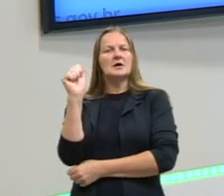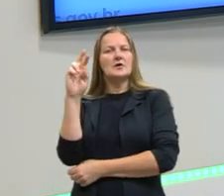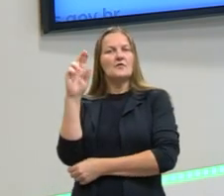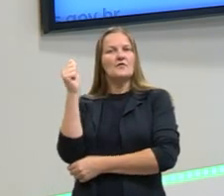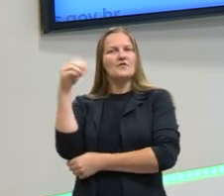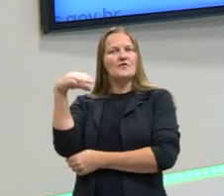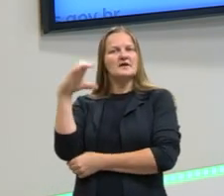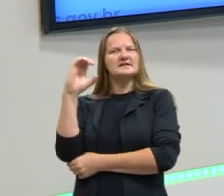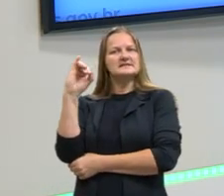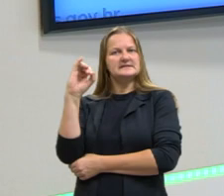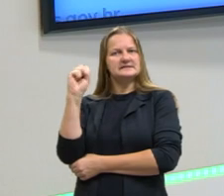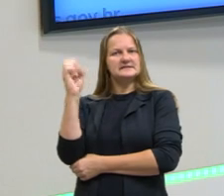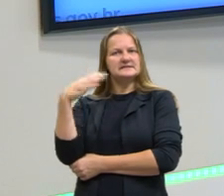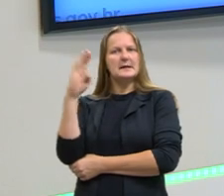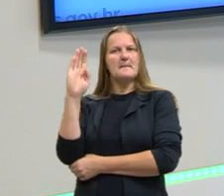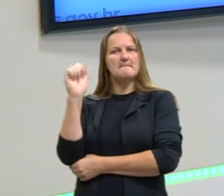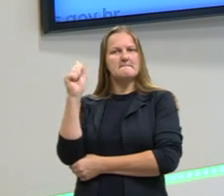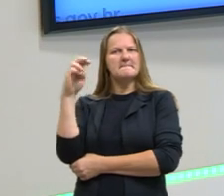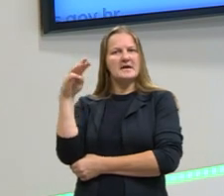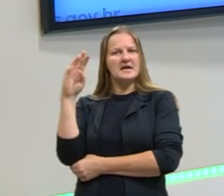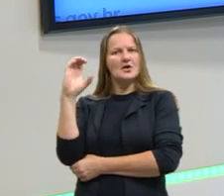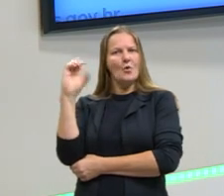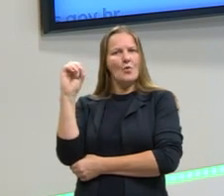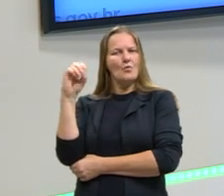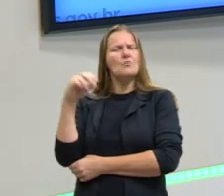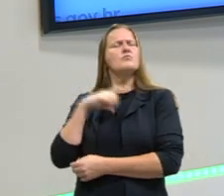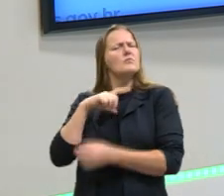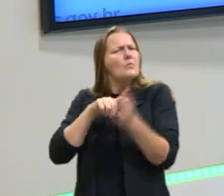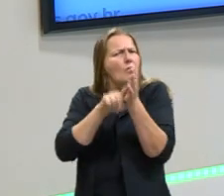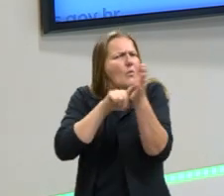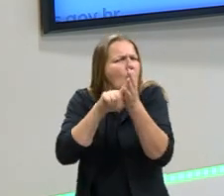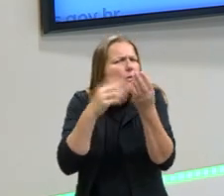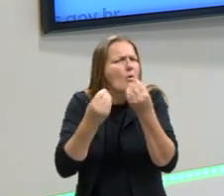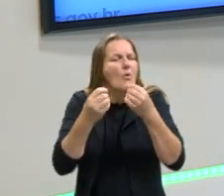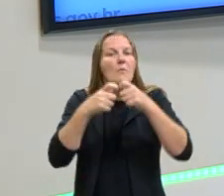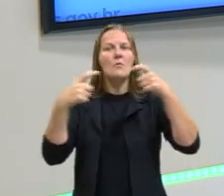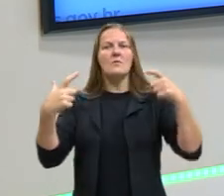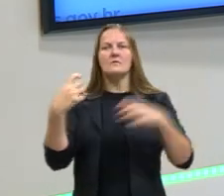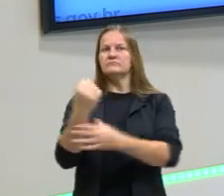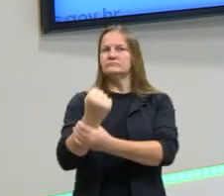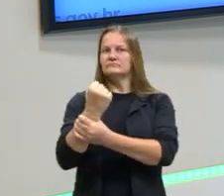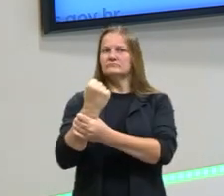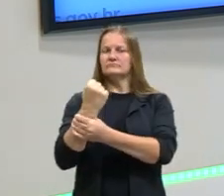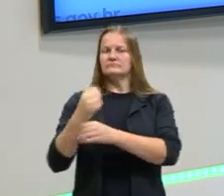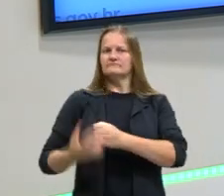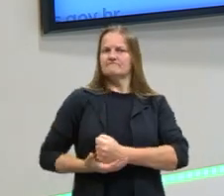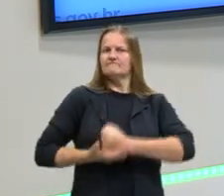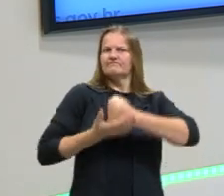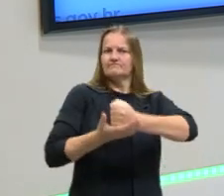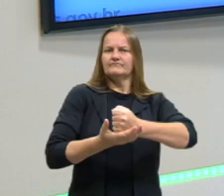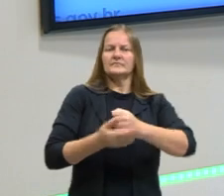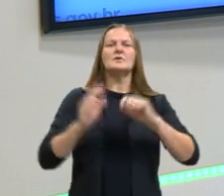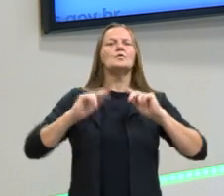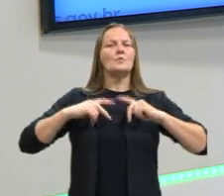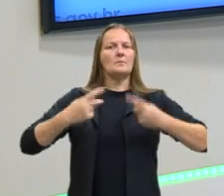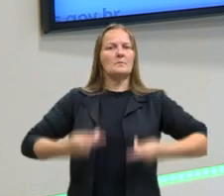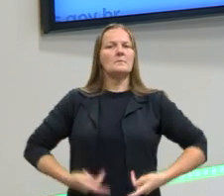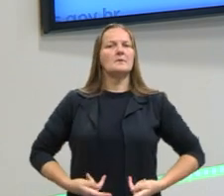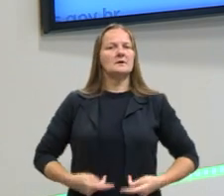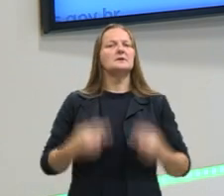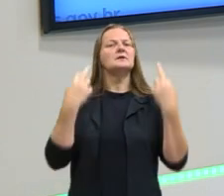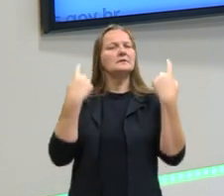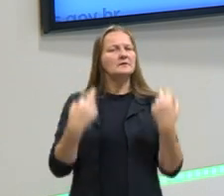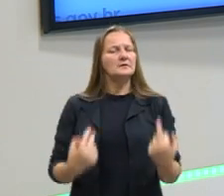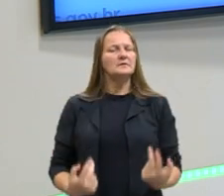que o método vai dar uma segurança no conhecimento então todas as ciências sejam elas humanas ou